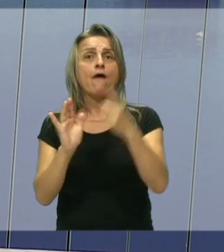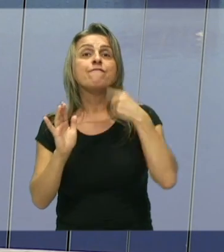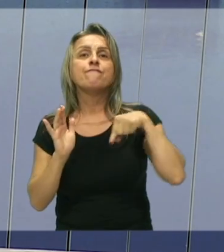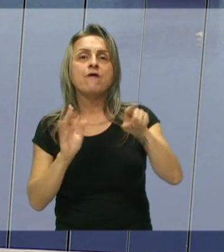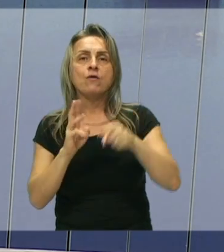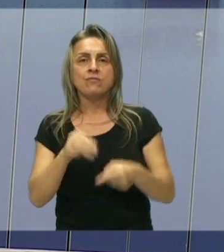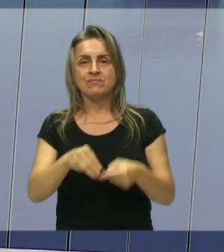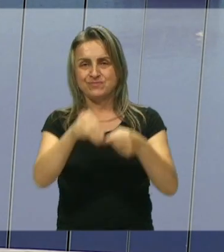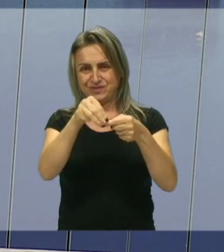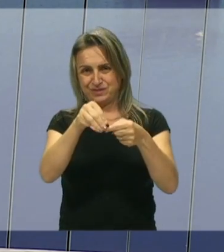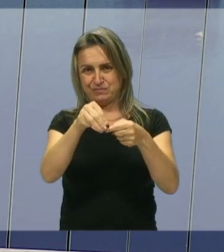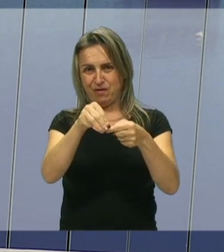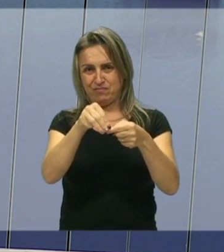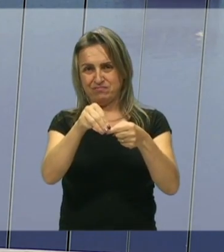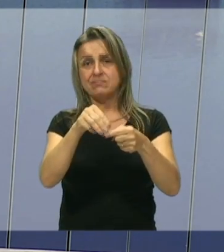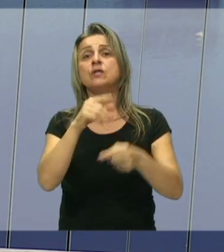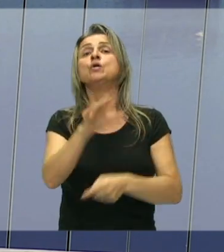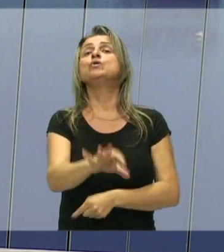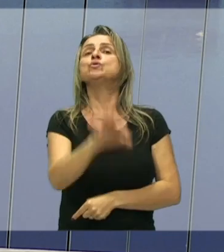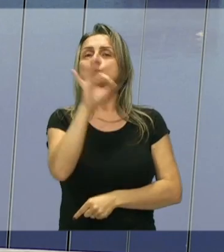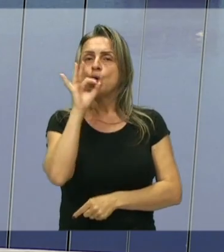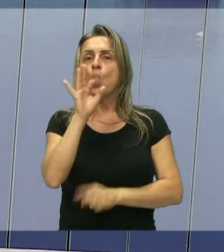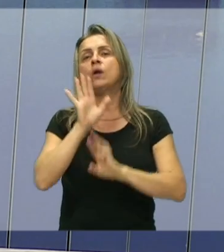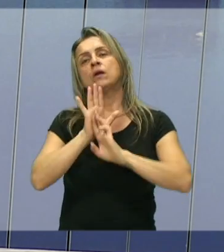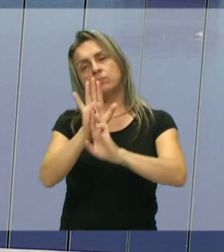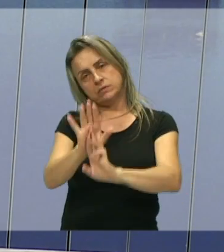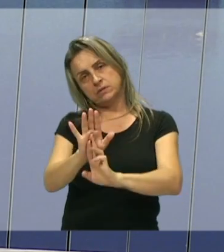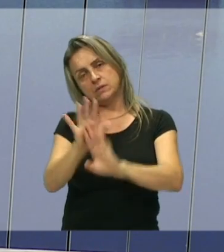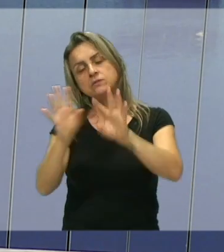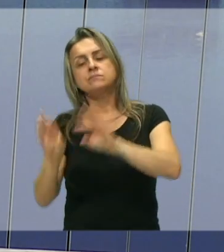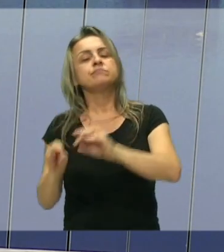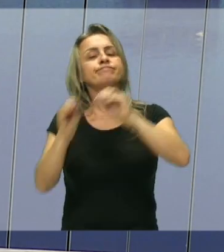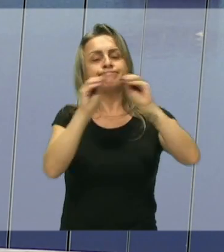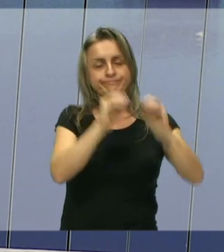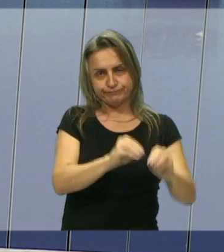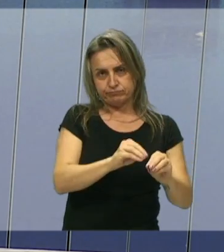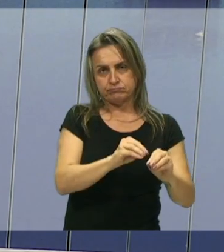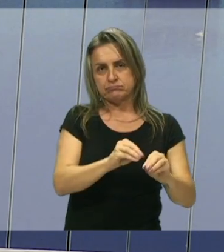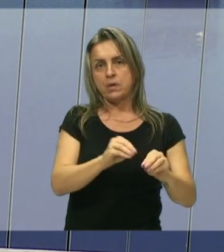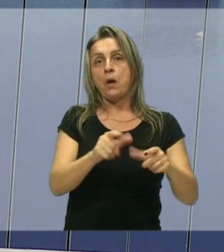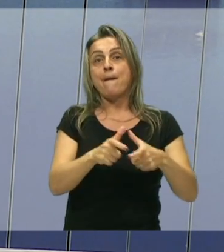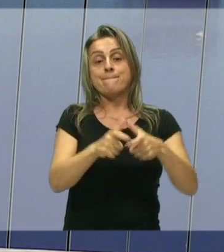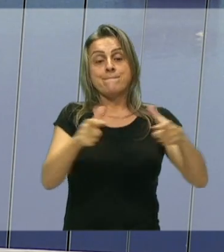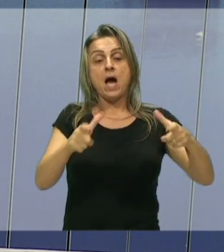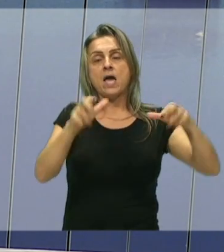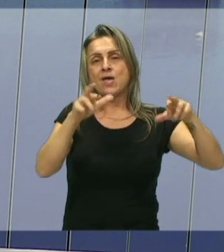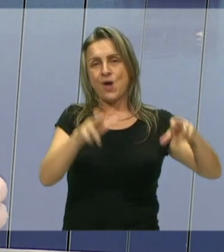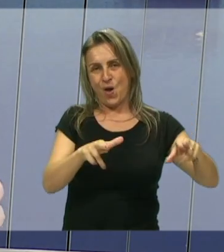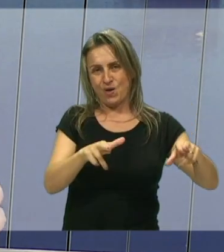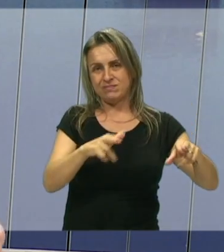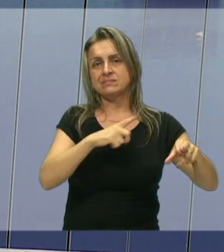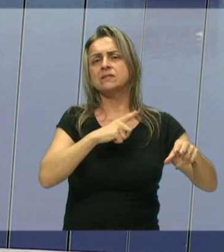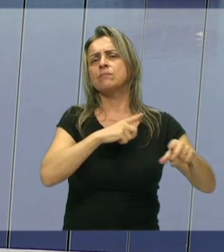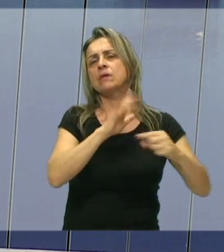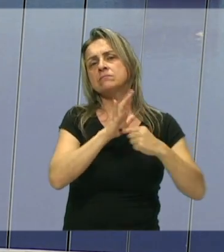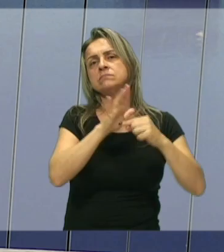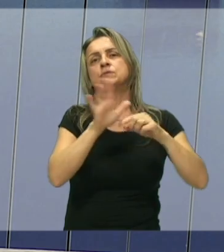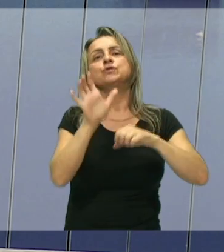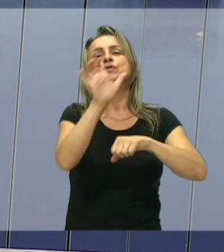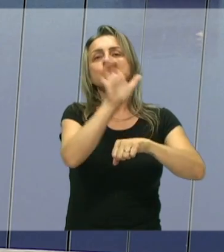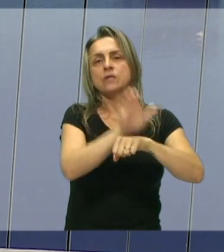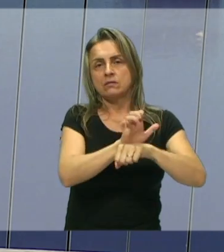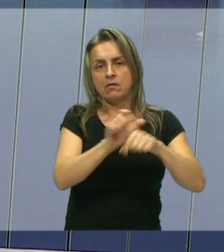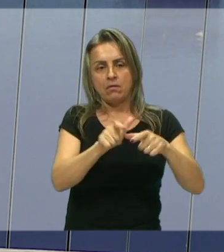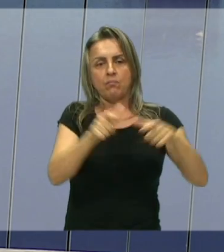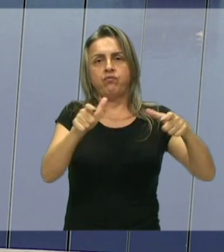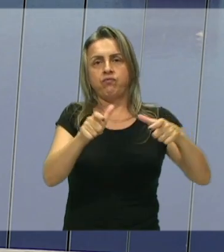municipal, onde elege seus representantes, vamos para uma macro-regional, que vão ter seus representantes, vão para a estadual, e que daí